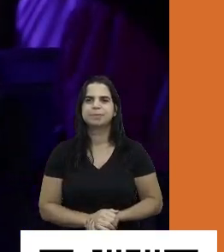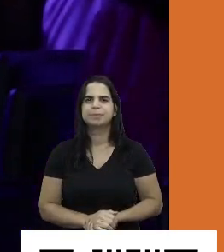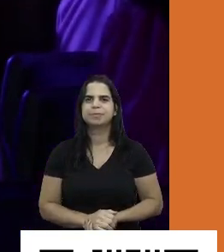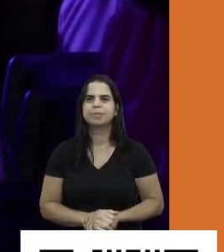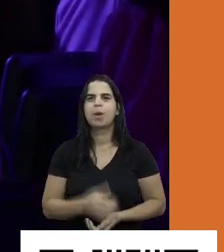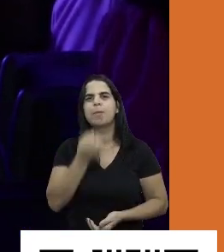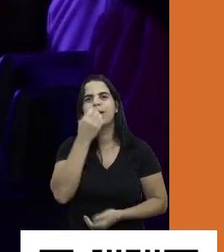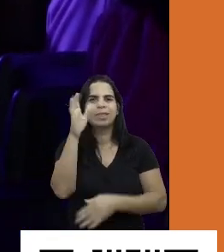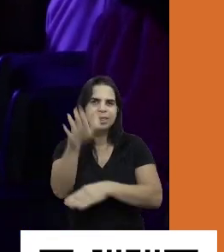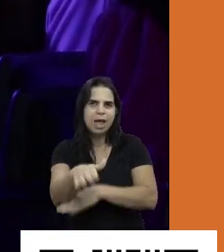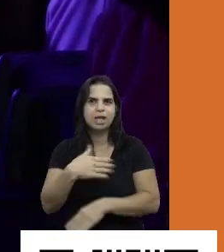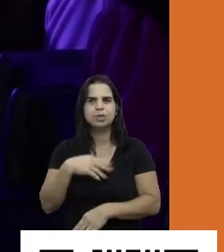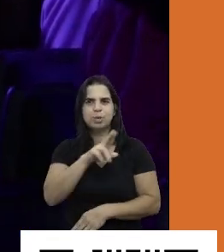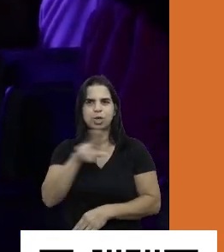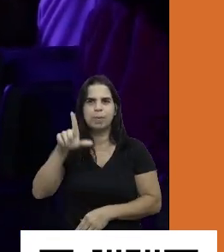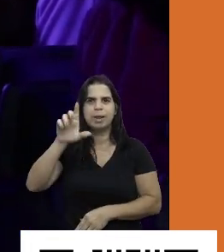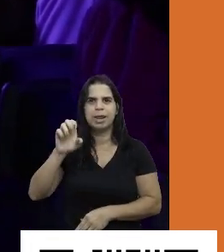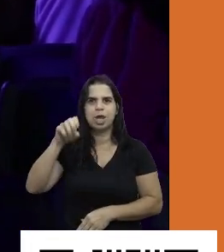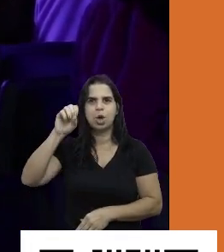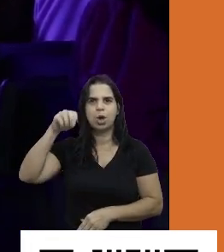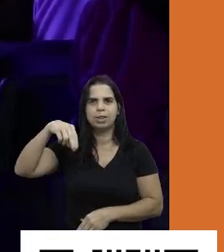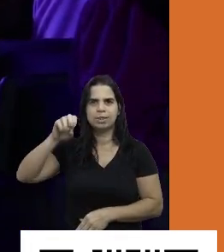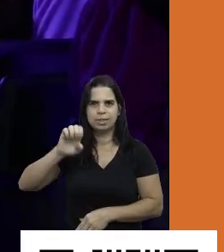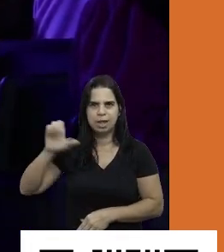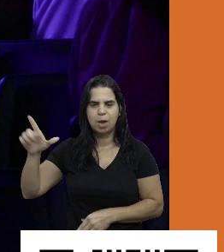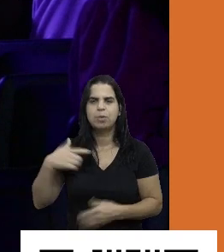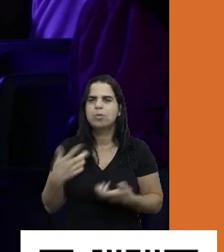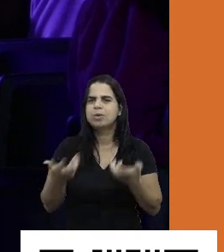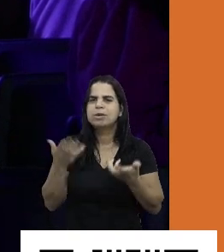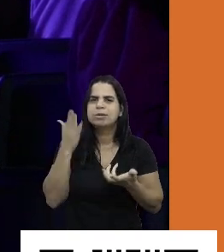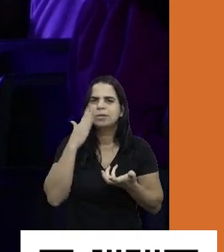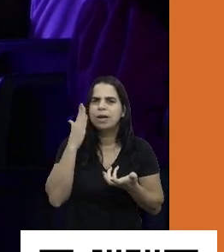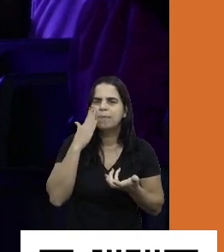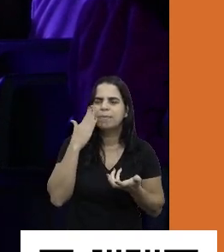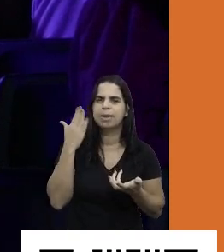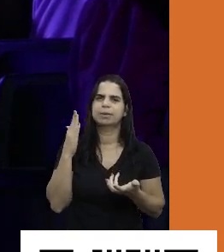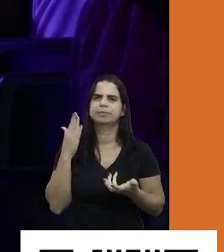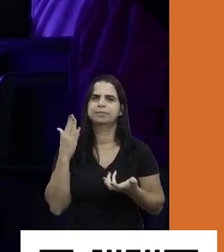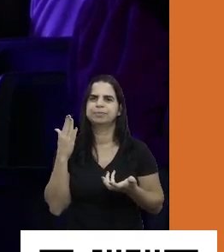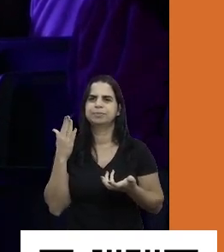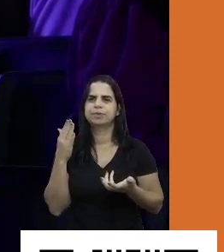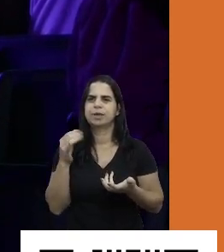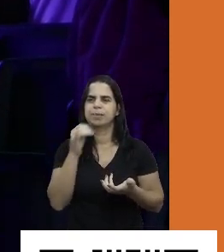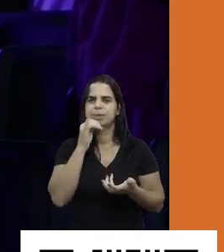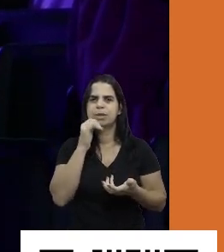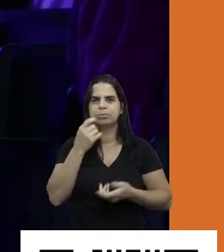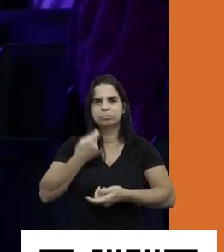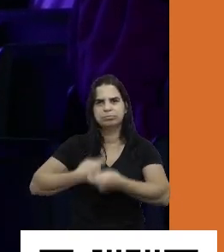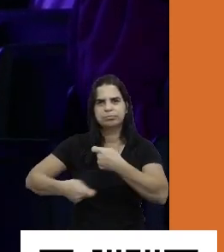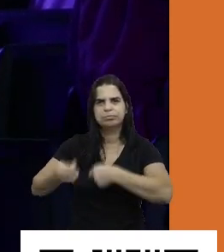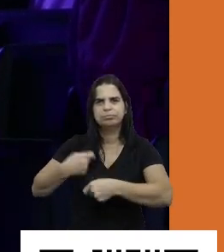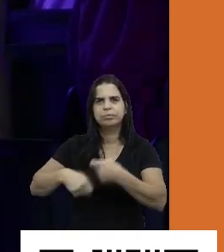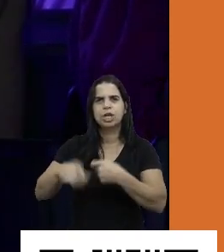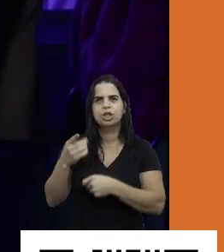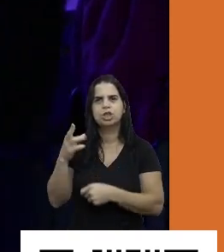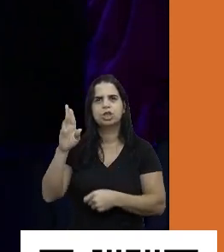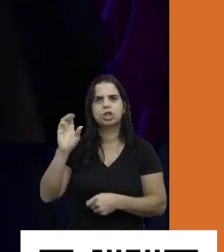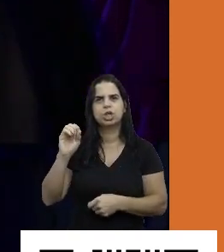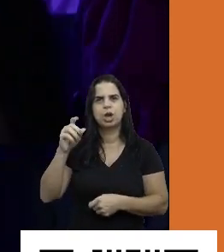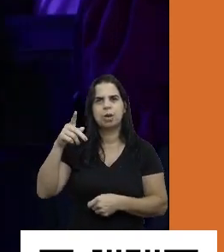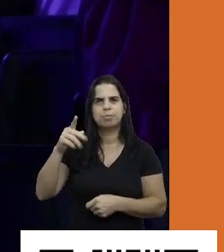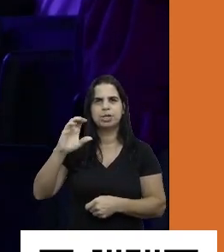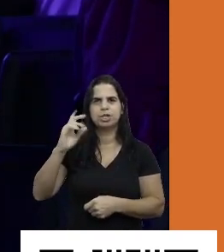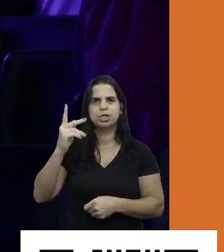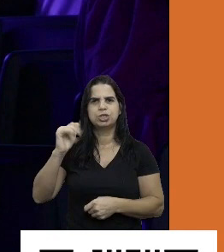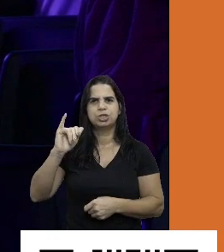Boa tarde meu nome é Leonel eu queria saber o seguinte o mercado que eu tô de dropshipping pessoal entre